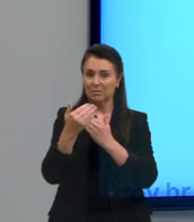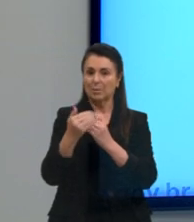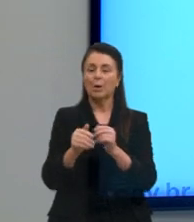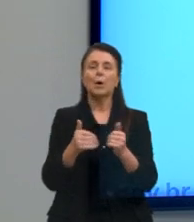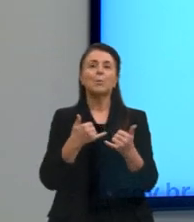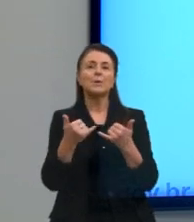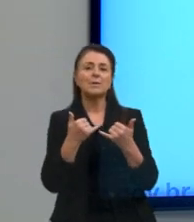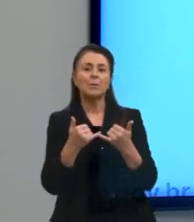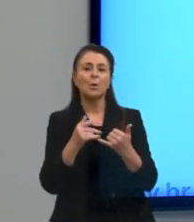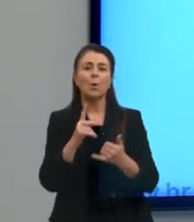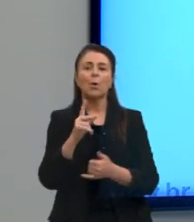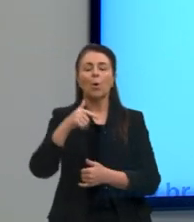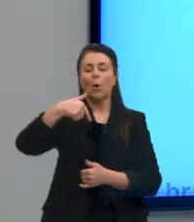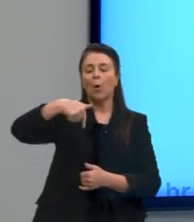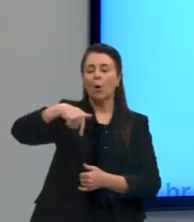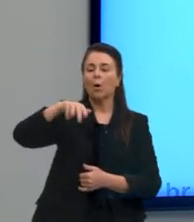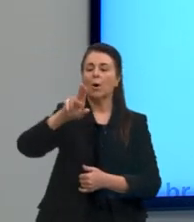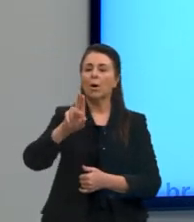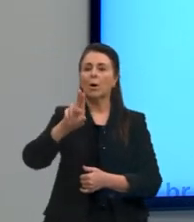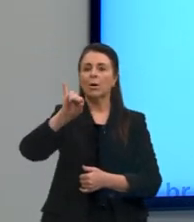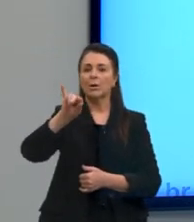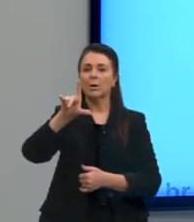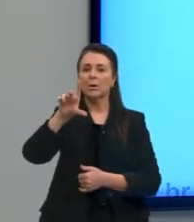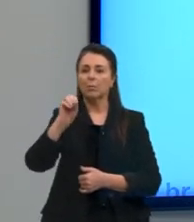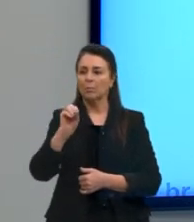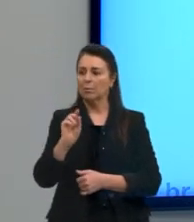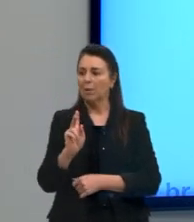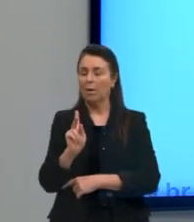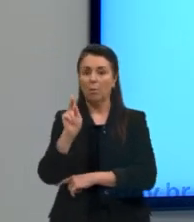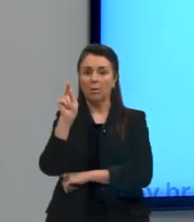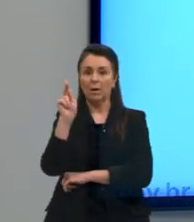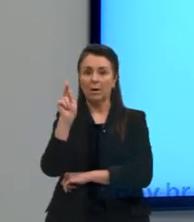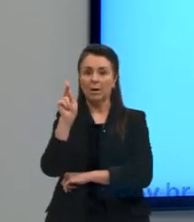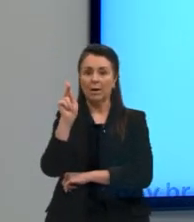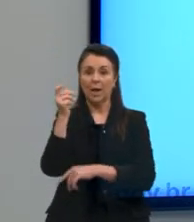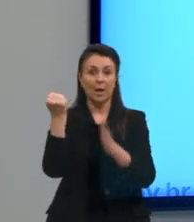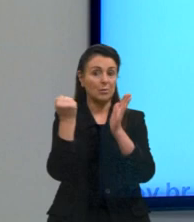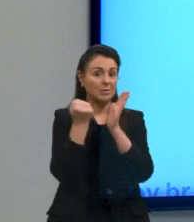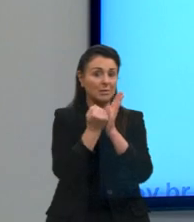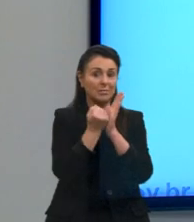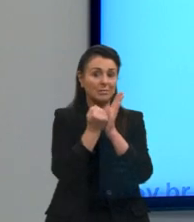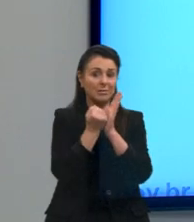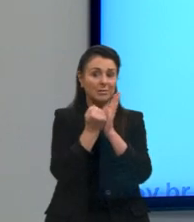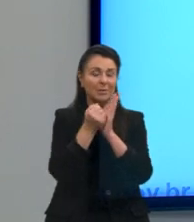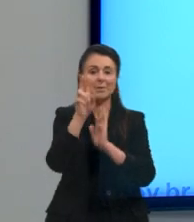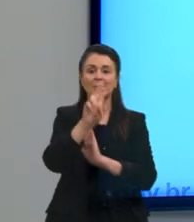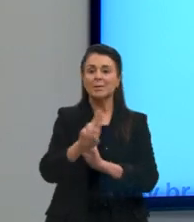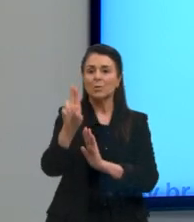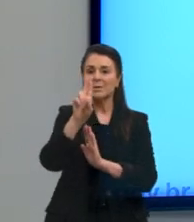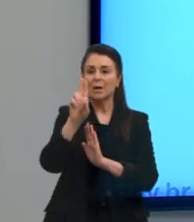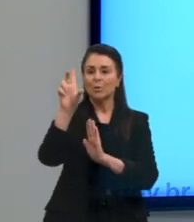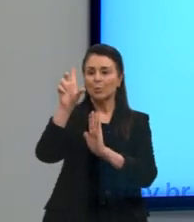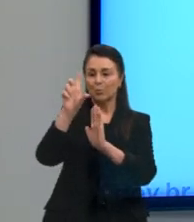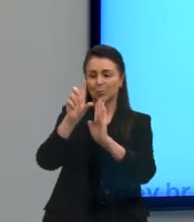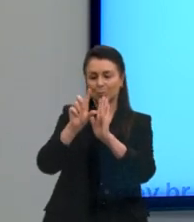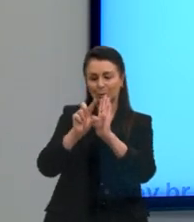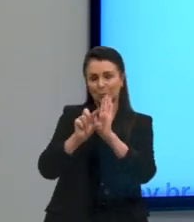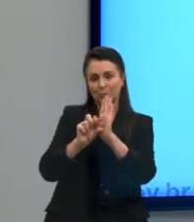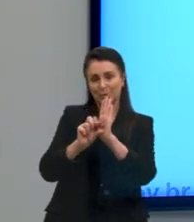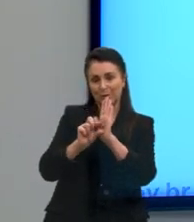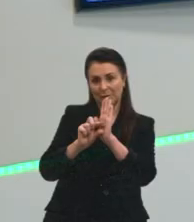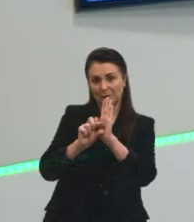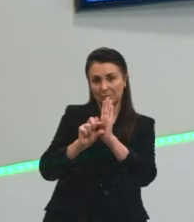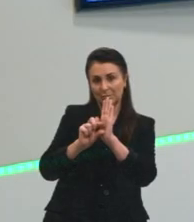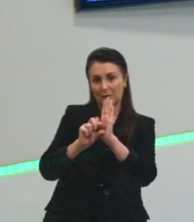quilo é o nome do cá é que eu o e são usados né para reduzir o número de